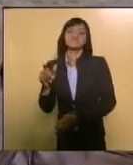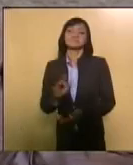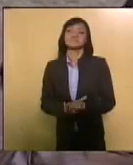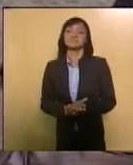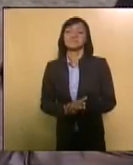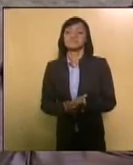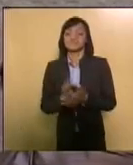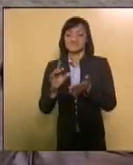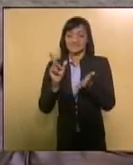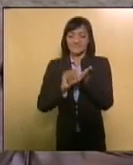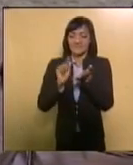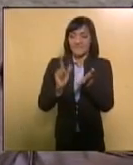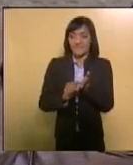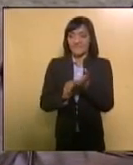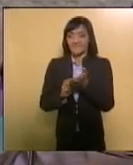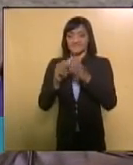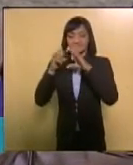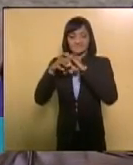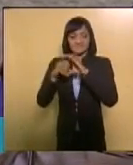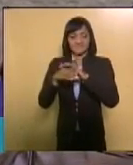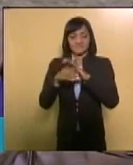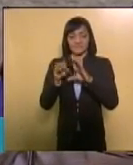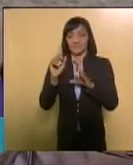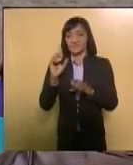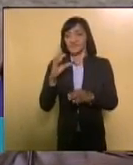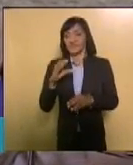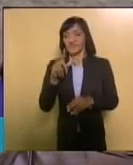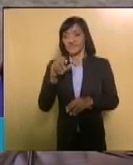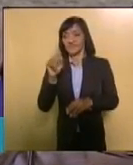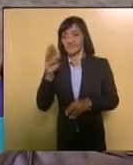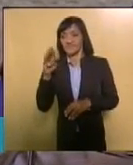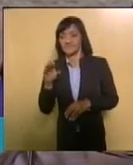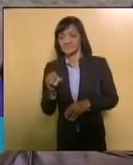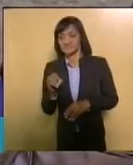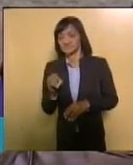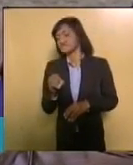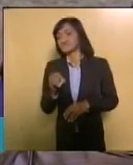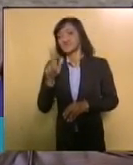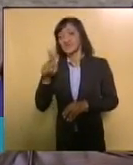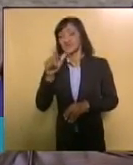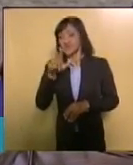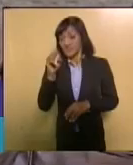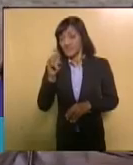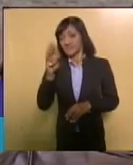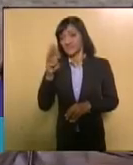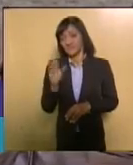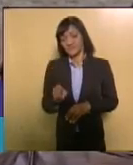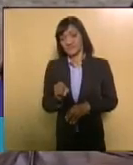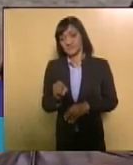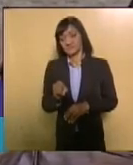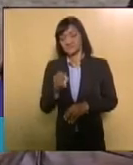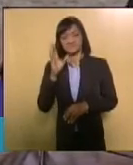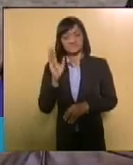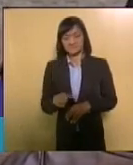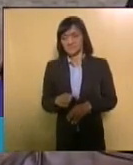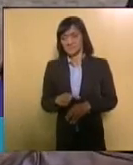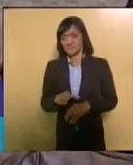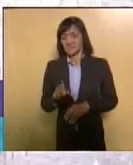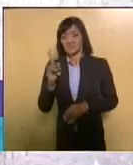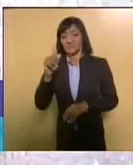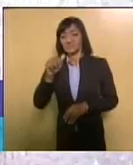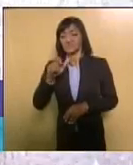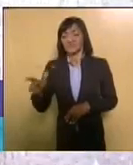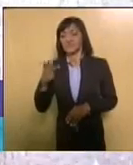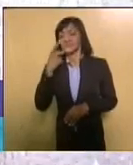semana passada já eram 91 policiais assassinados só esse ano então acho que o o Daniel falou um pouco sobre a guerra as drogas e como a